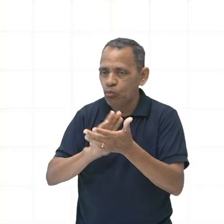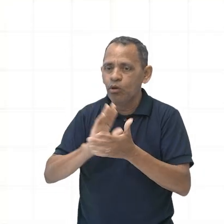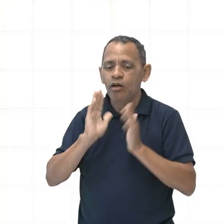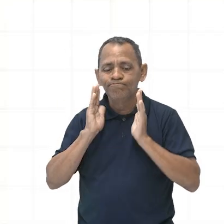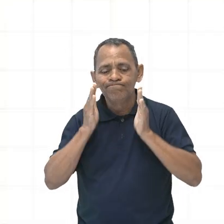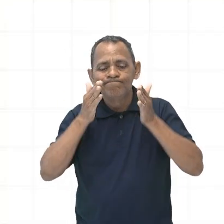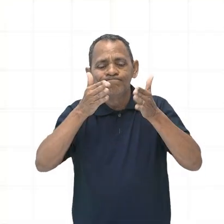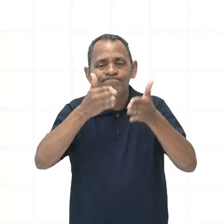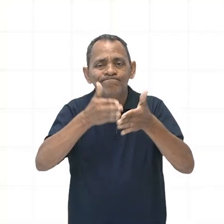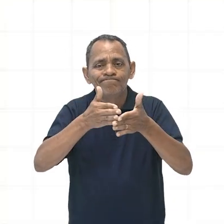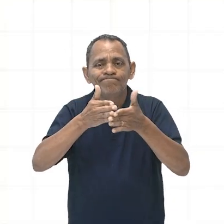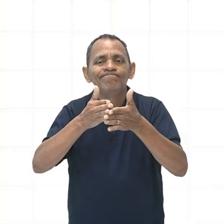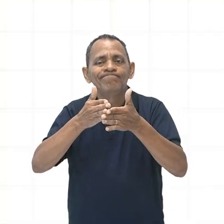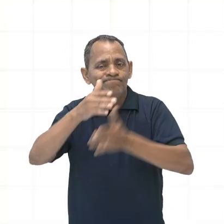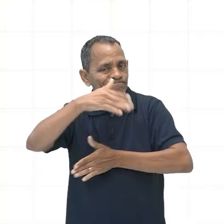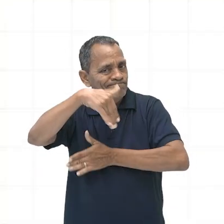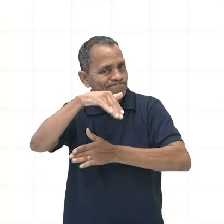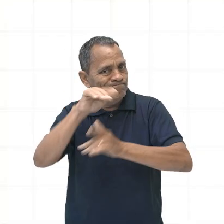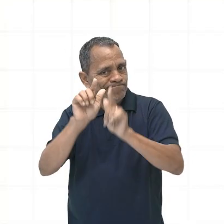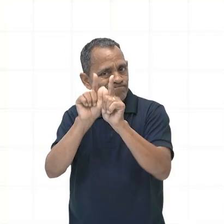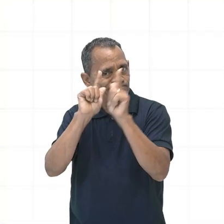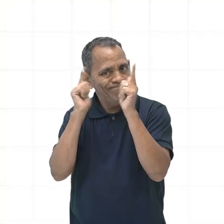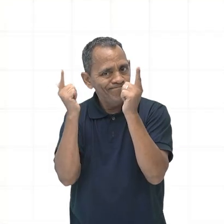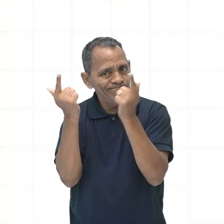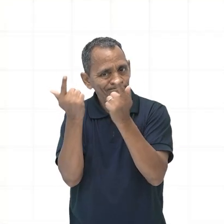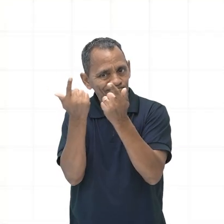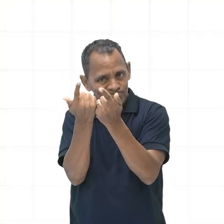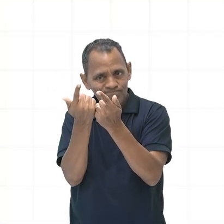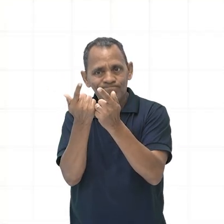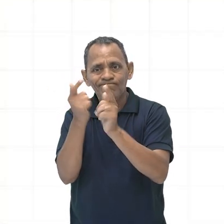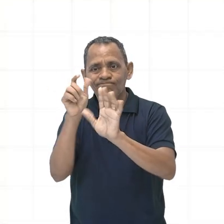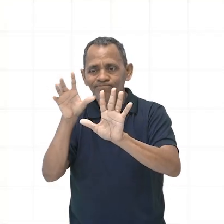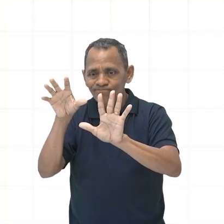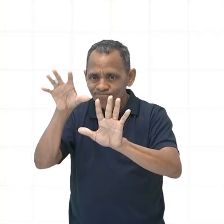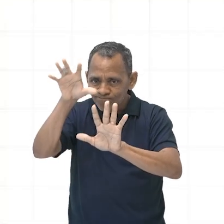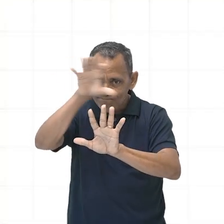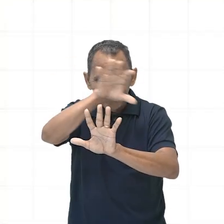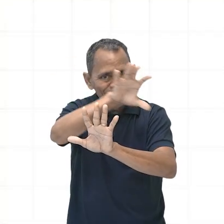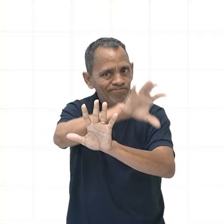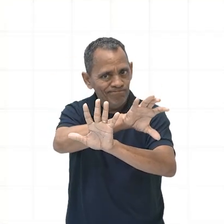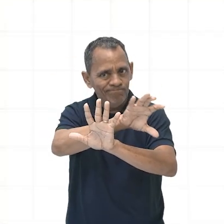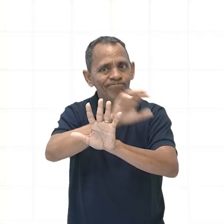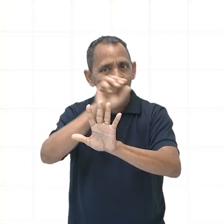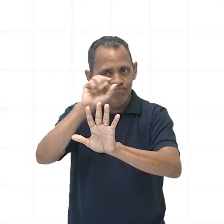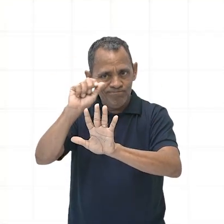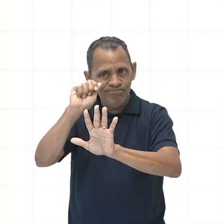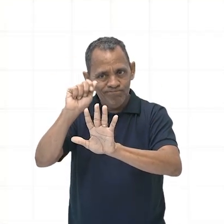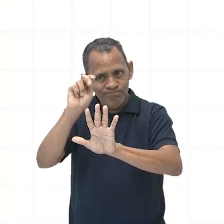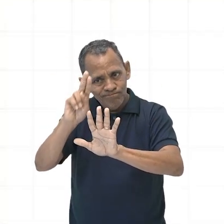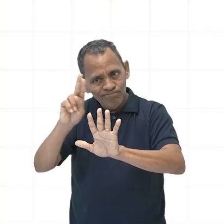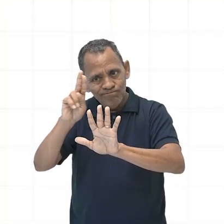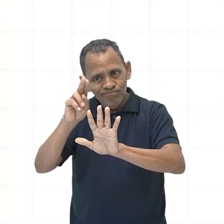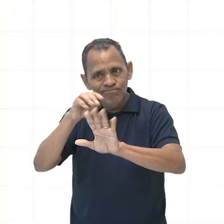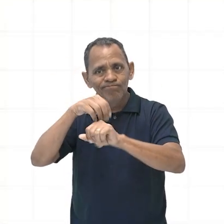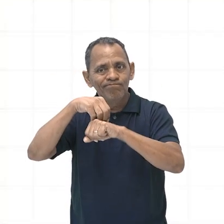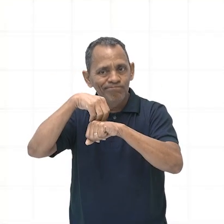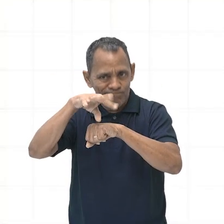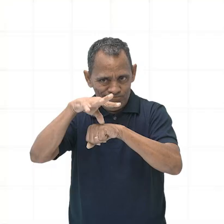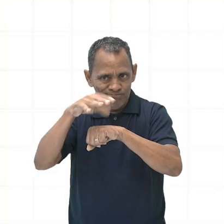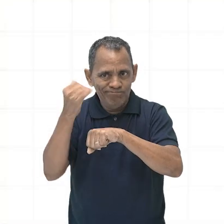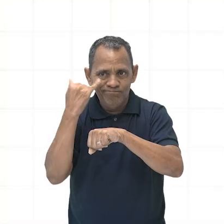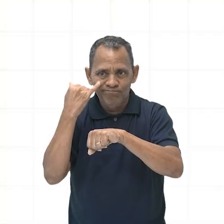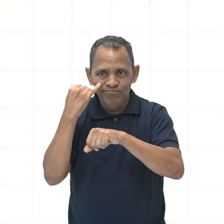para geografia, para uma região, né? Utilizando esse tipo de gráfico para passar essas informações.